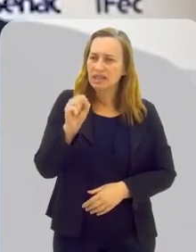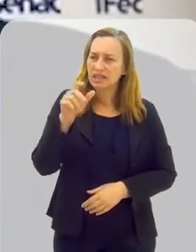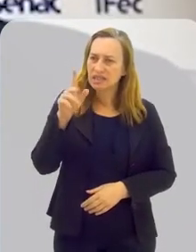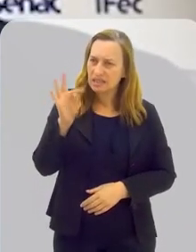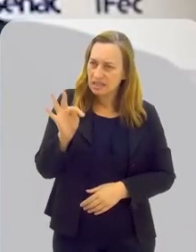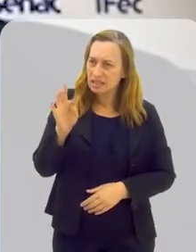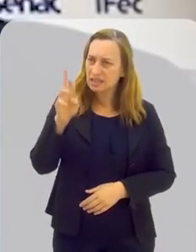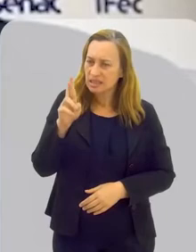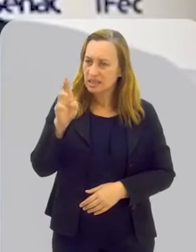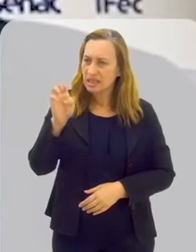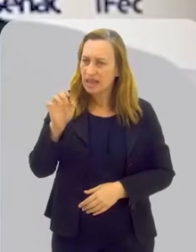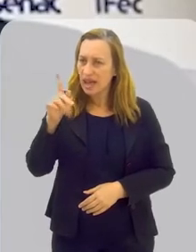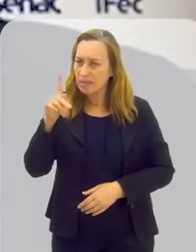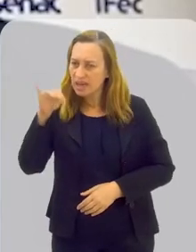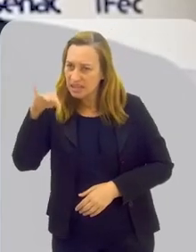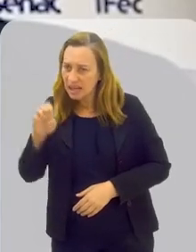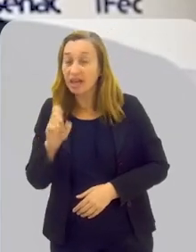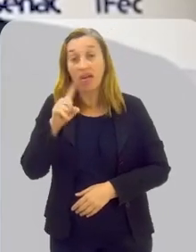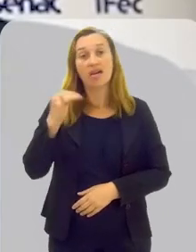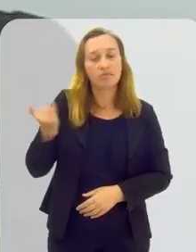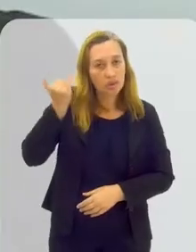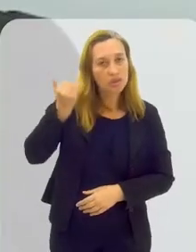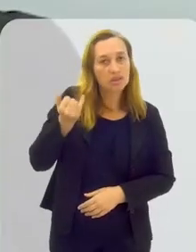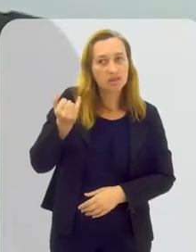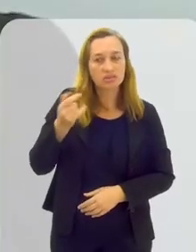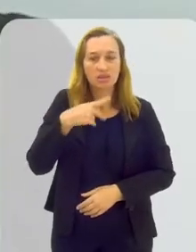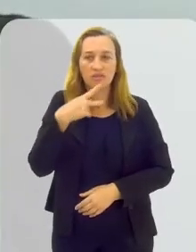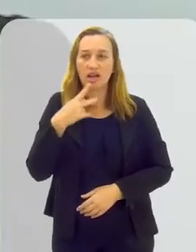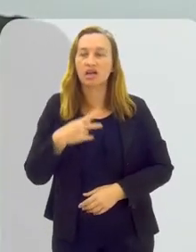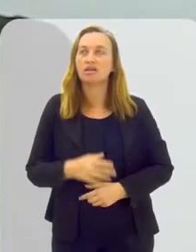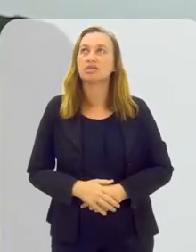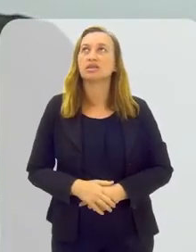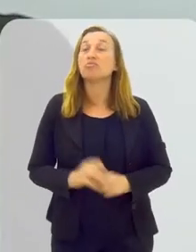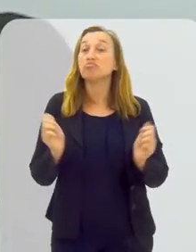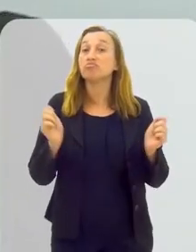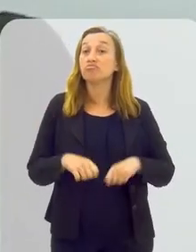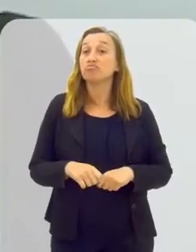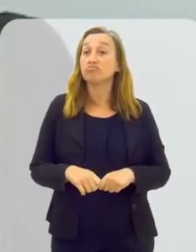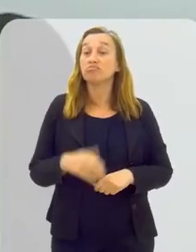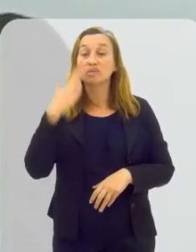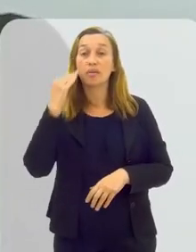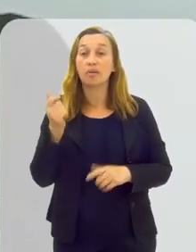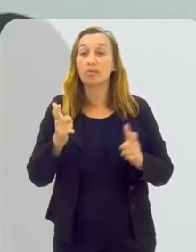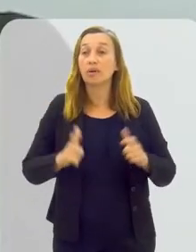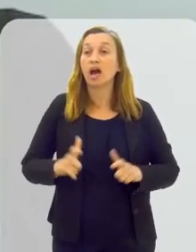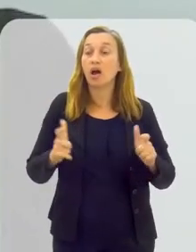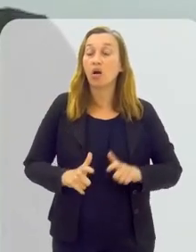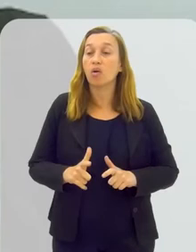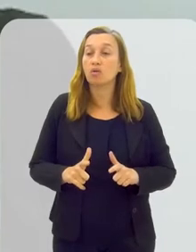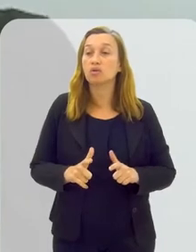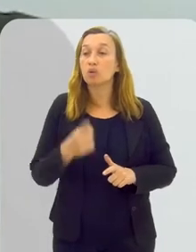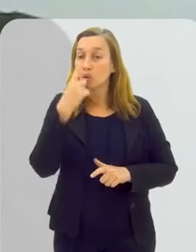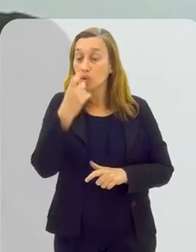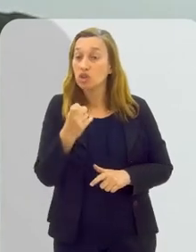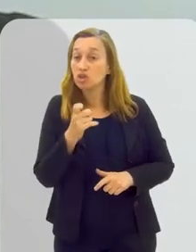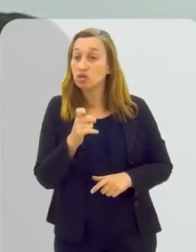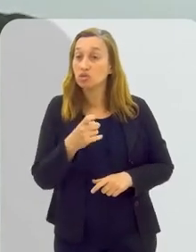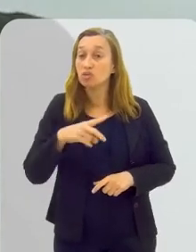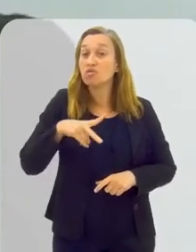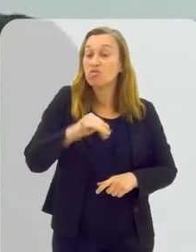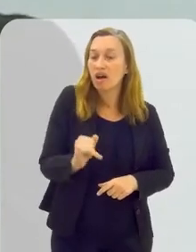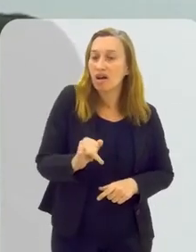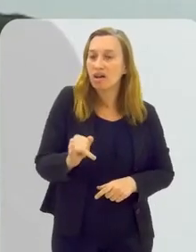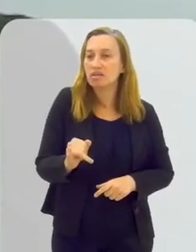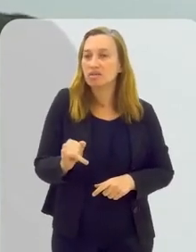você citou a questão da rastreabilidade isso é muito importante ela é quando você fala por exemplo da possibilidade